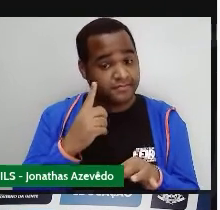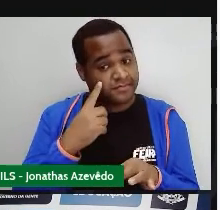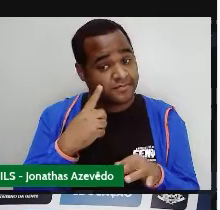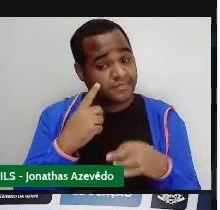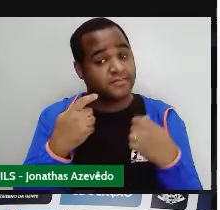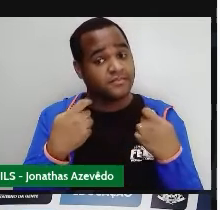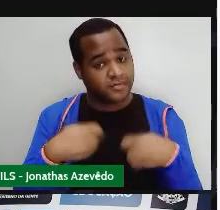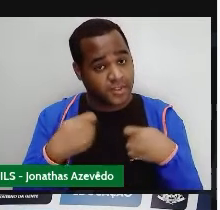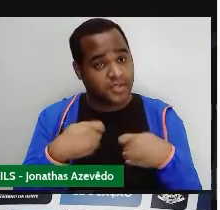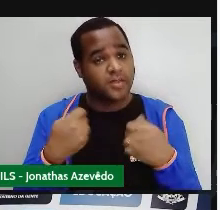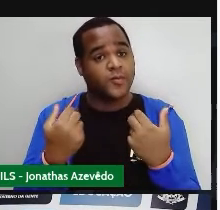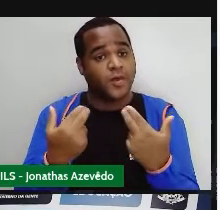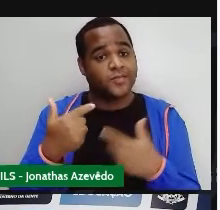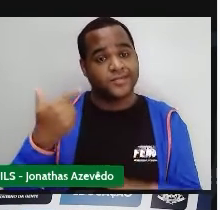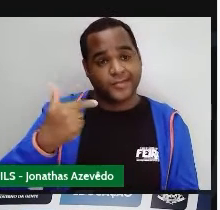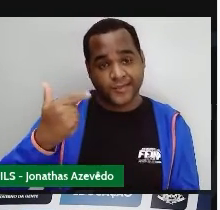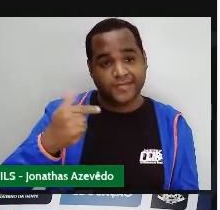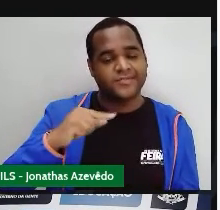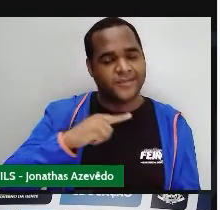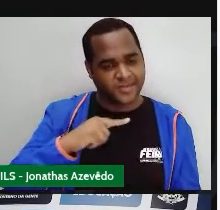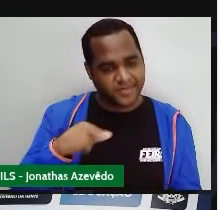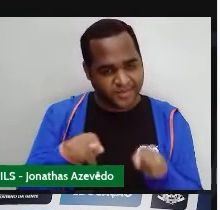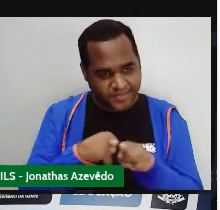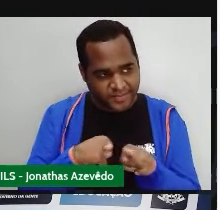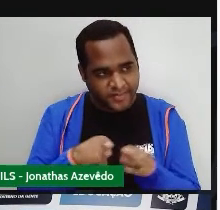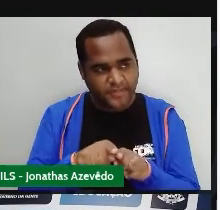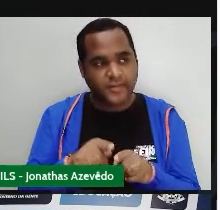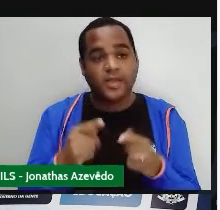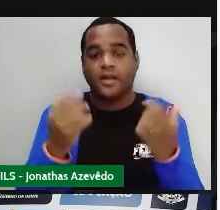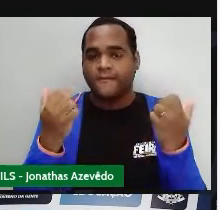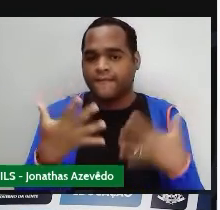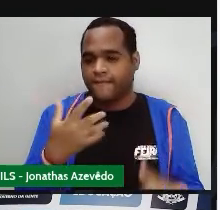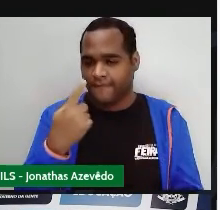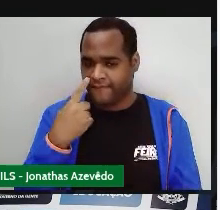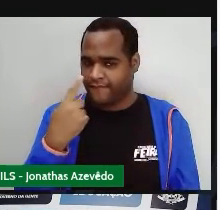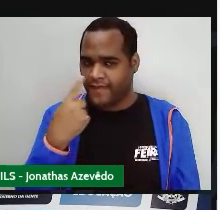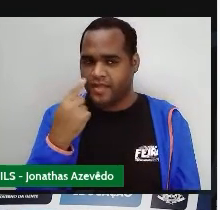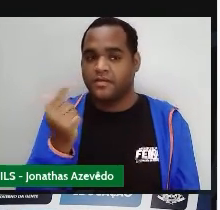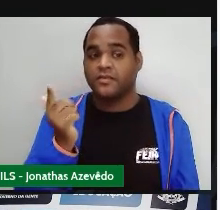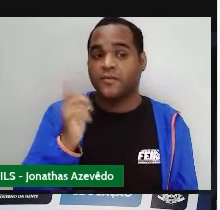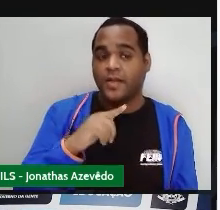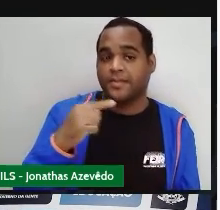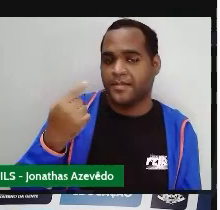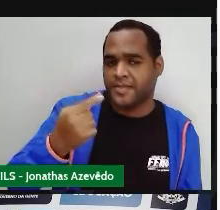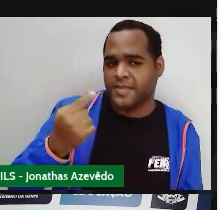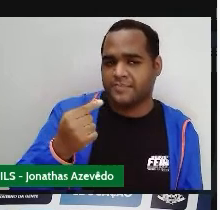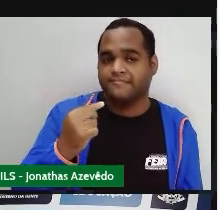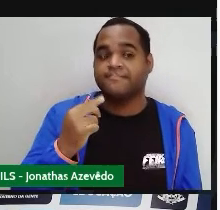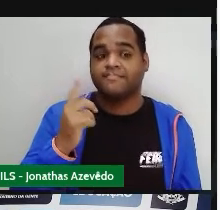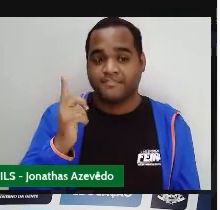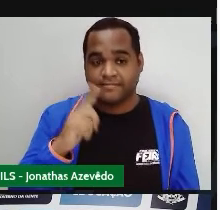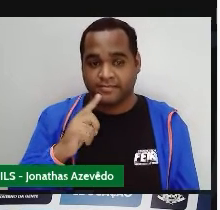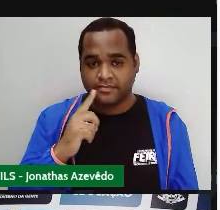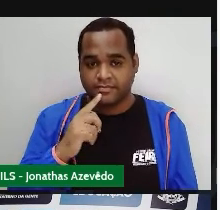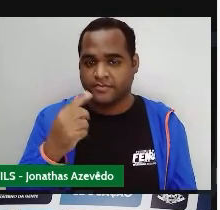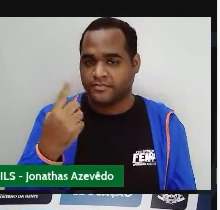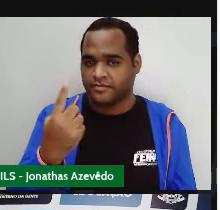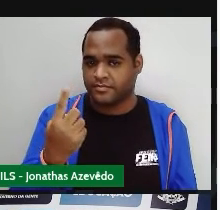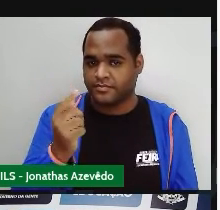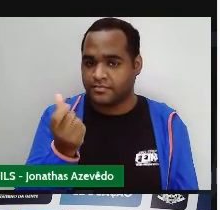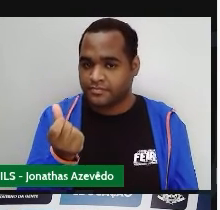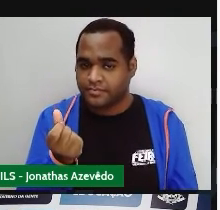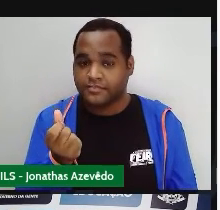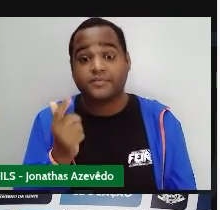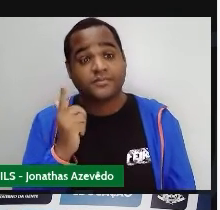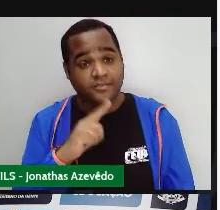ter que funcionar nessa segunda a equação Então vamos ver se essa primeira possibilidade aqui ó 1 e 6